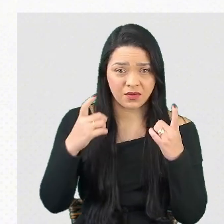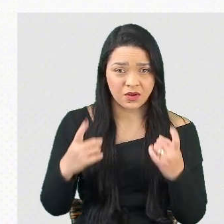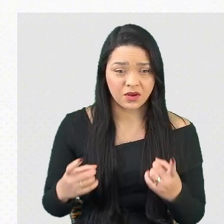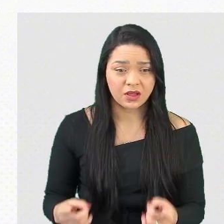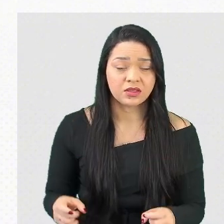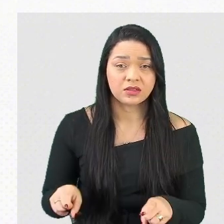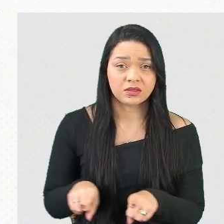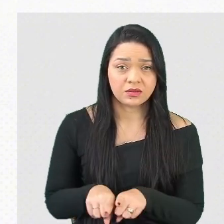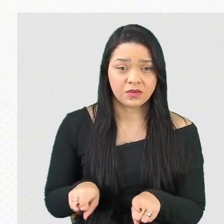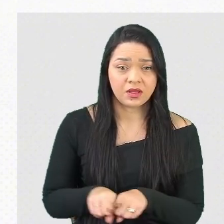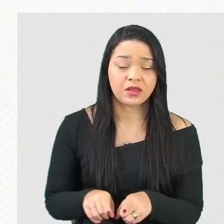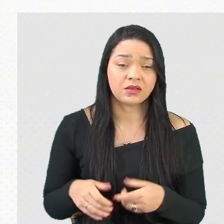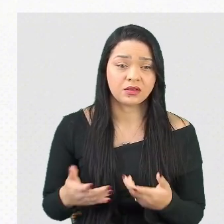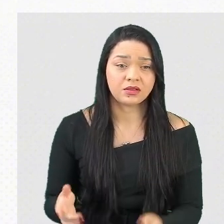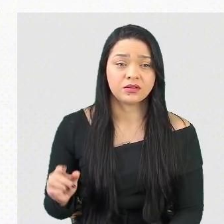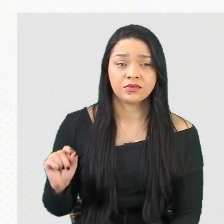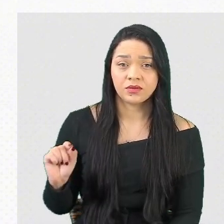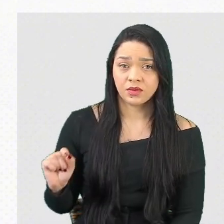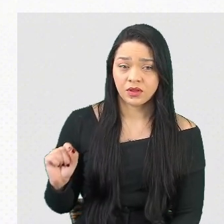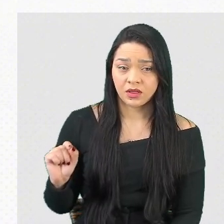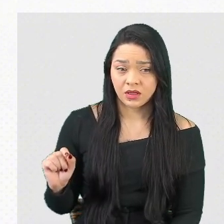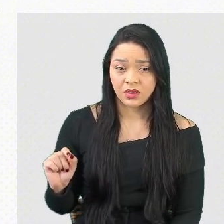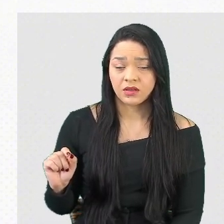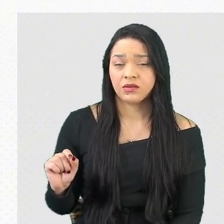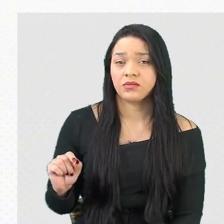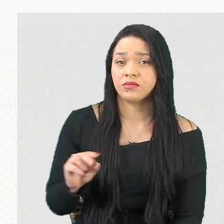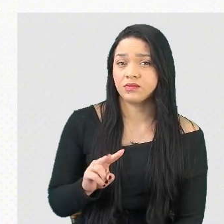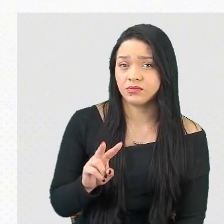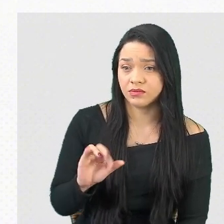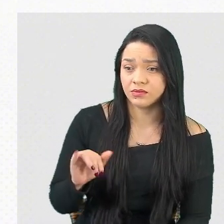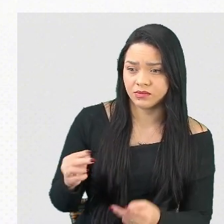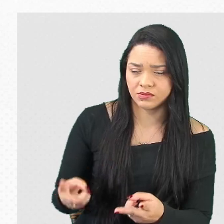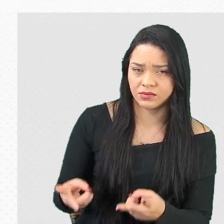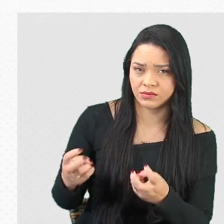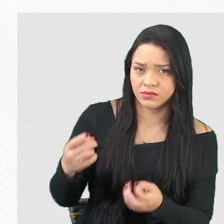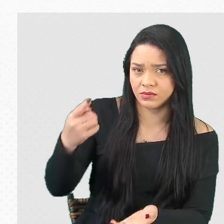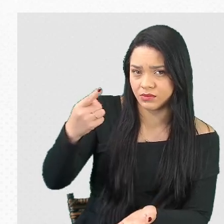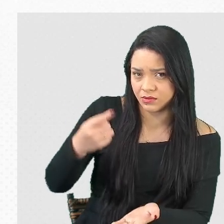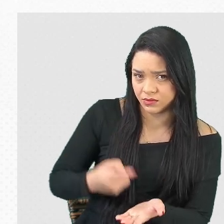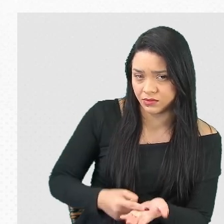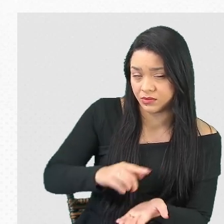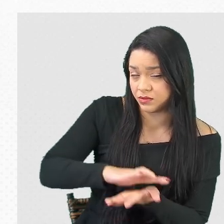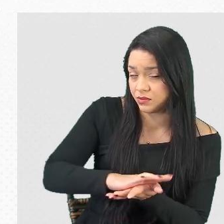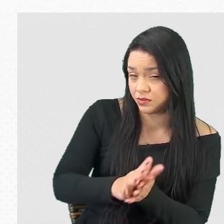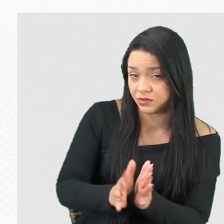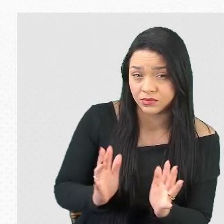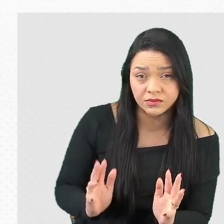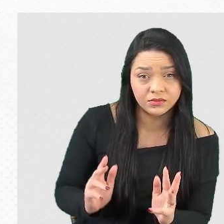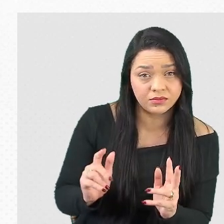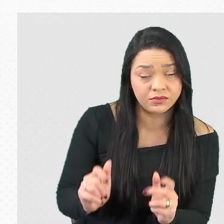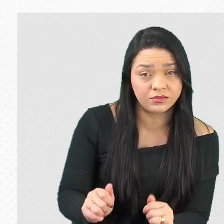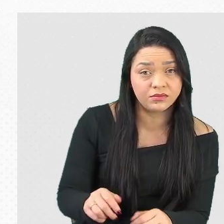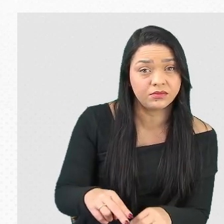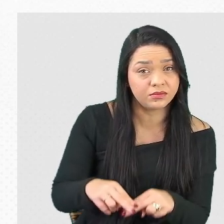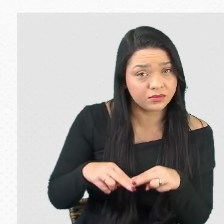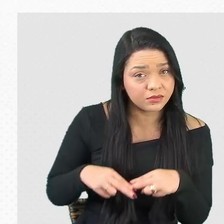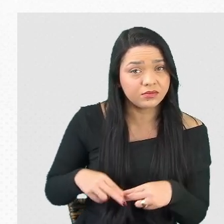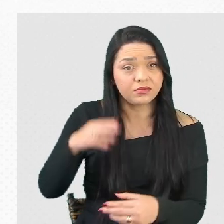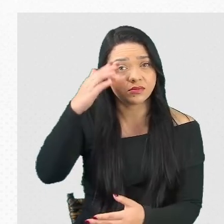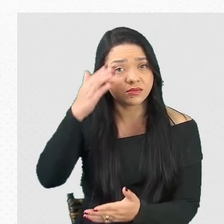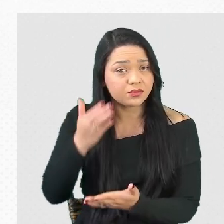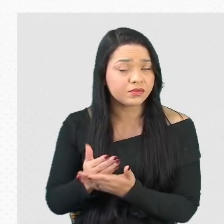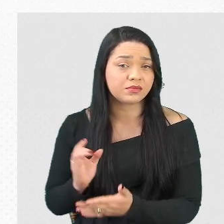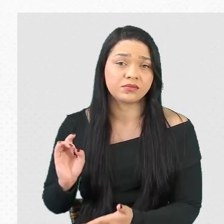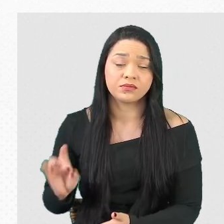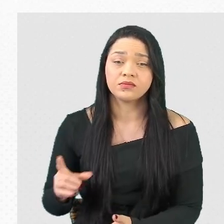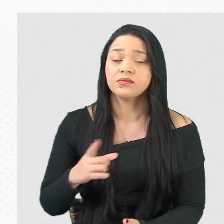também, né? E isso ele observava que isso ia culminar uma destruição total. E por isso que ele acreditava que somente por